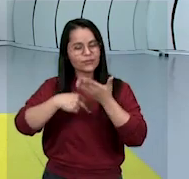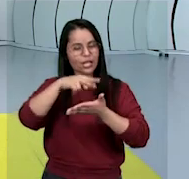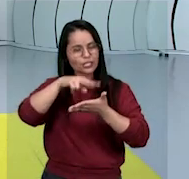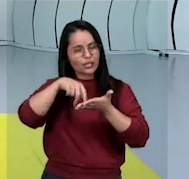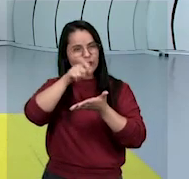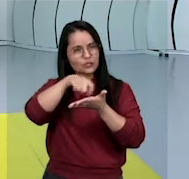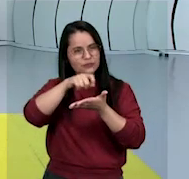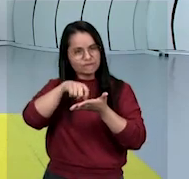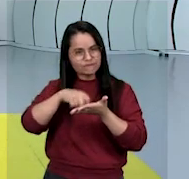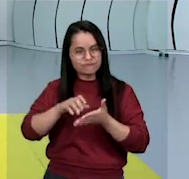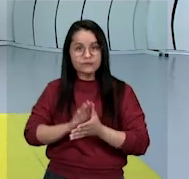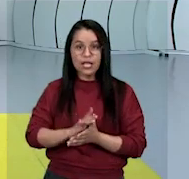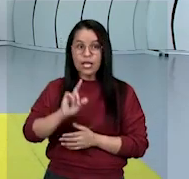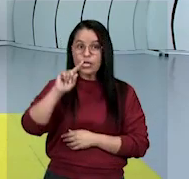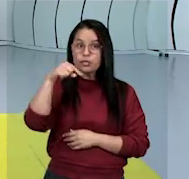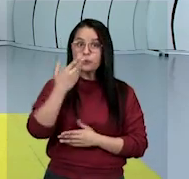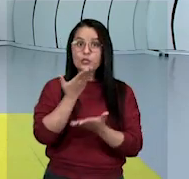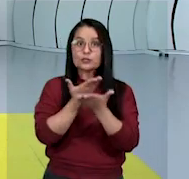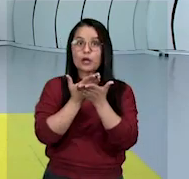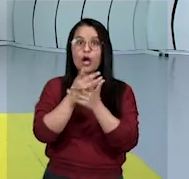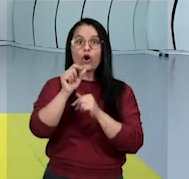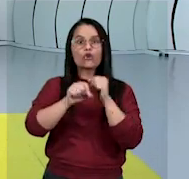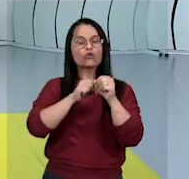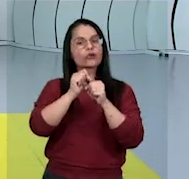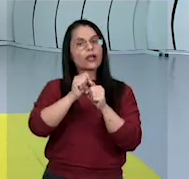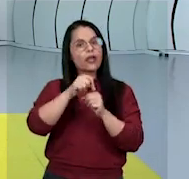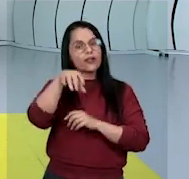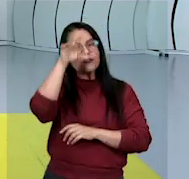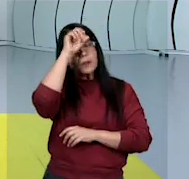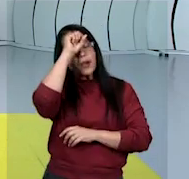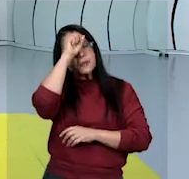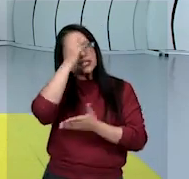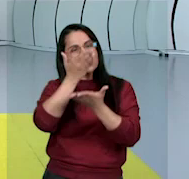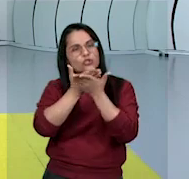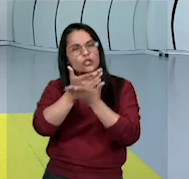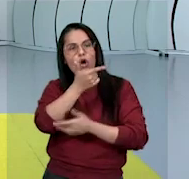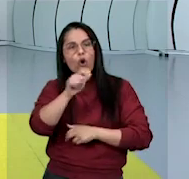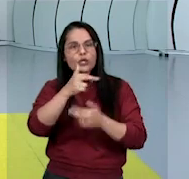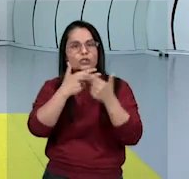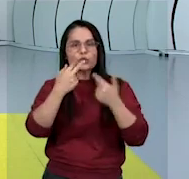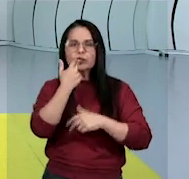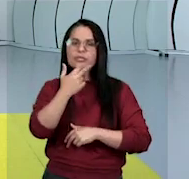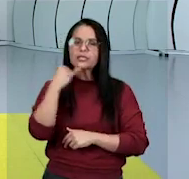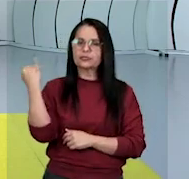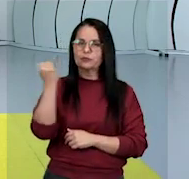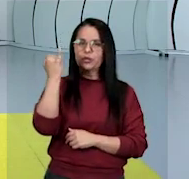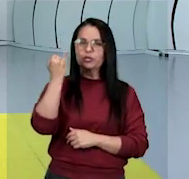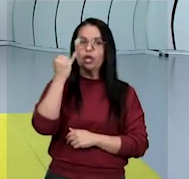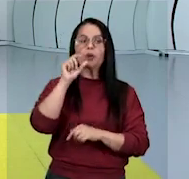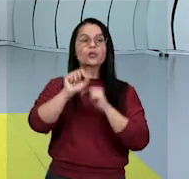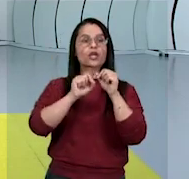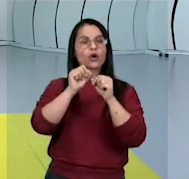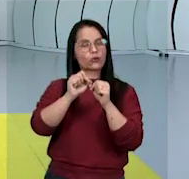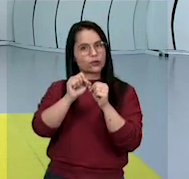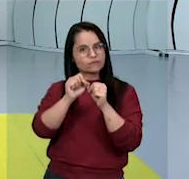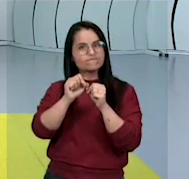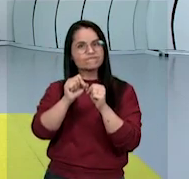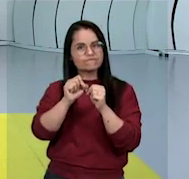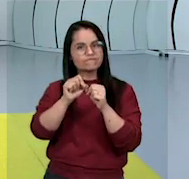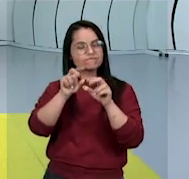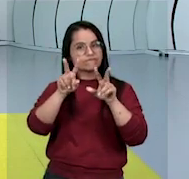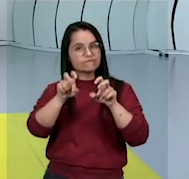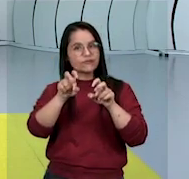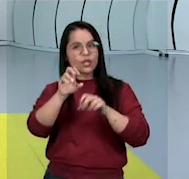escritor. E no próximo encontro nós vamos estudar um outro fenômeno da língua que é muito importante para o nosso aperfeiçoamento,